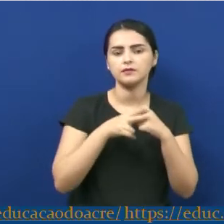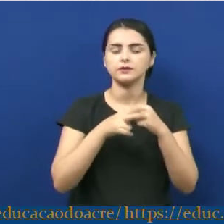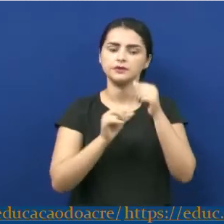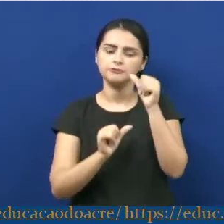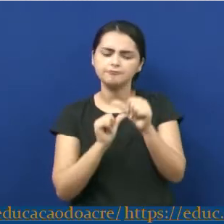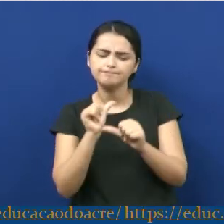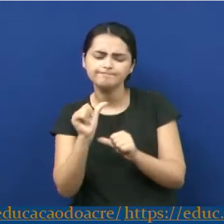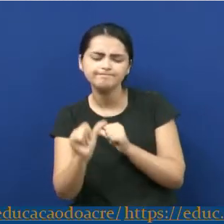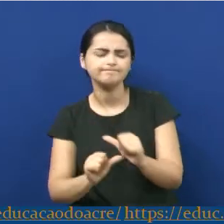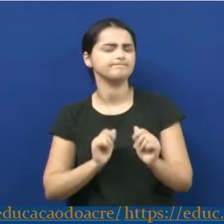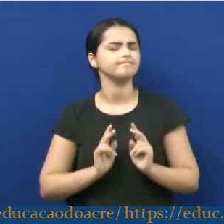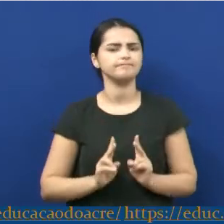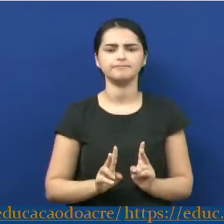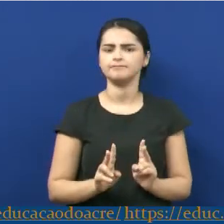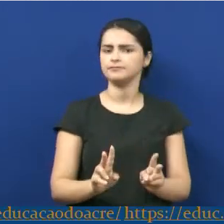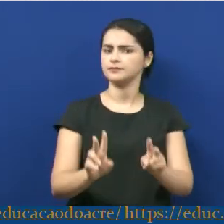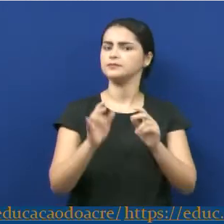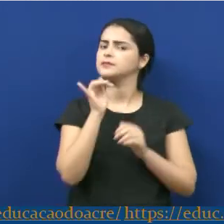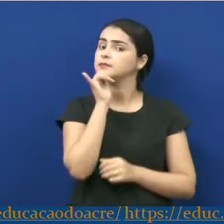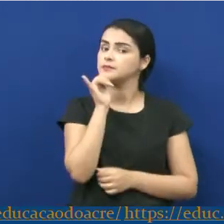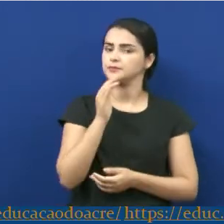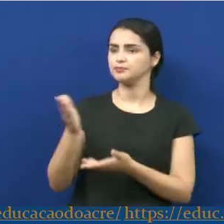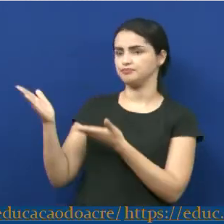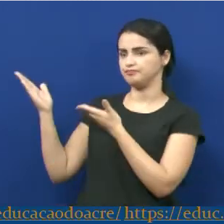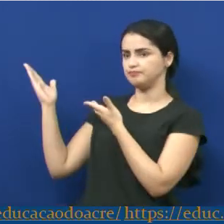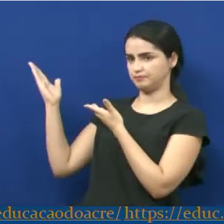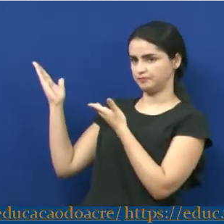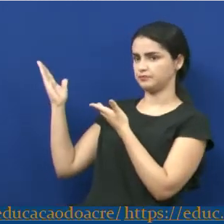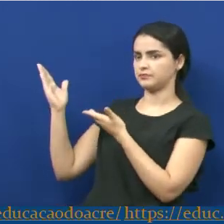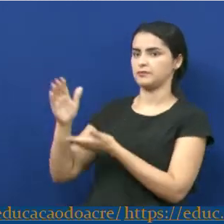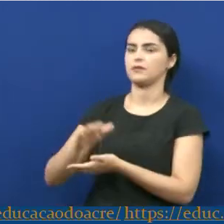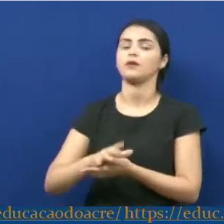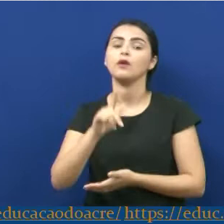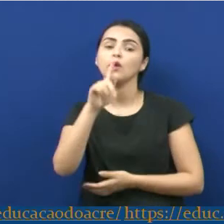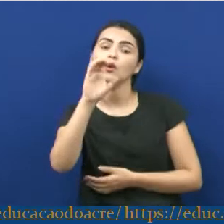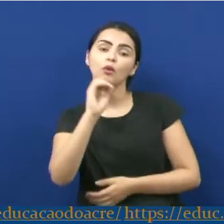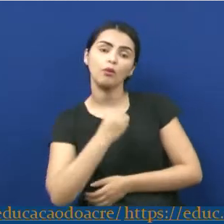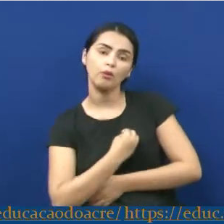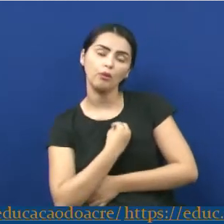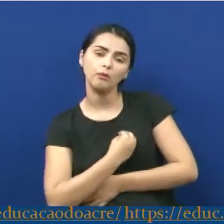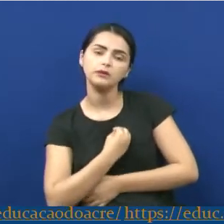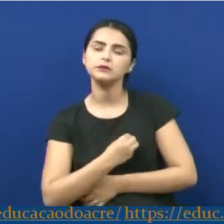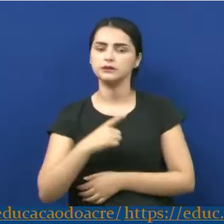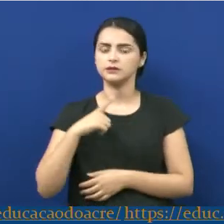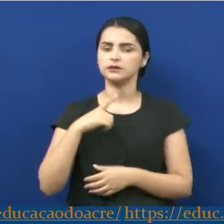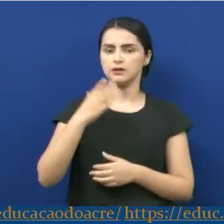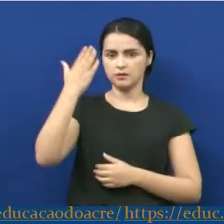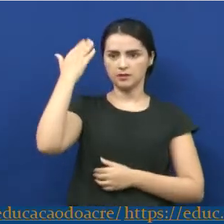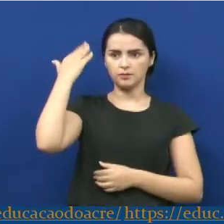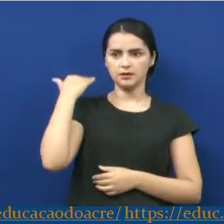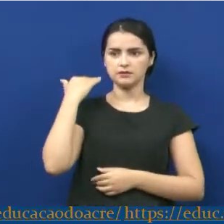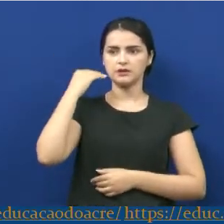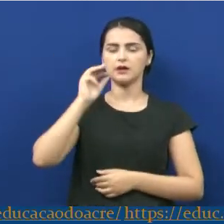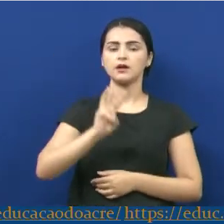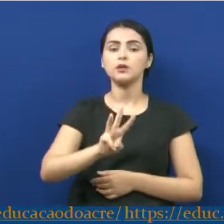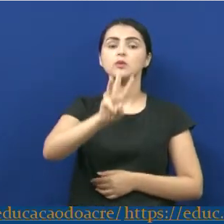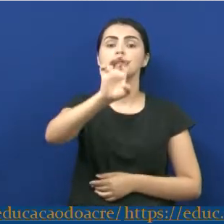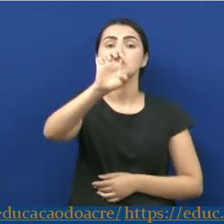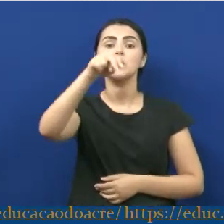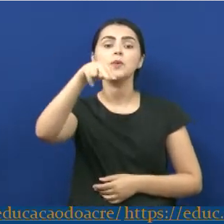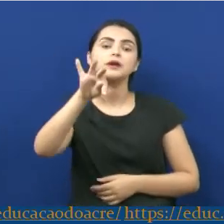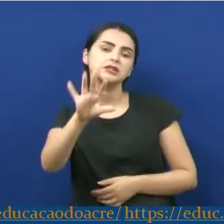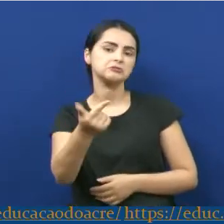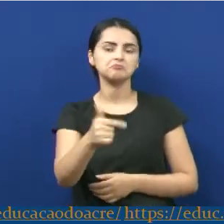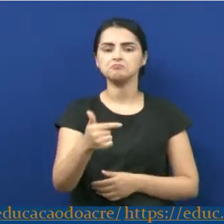mudam completamente. Olha o exemplo. O go, que está no presente, tem o seu passado went. Então não tem